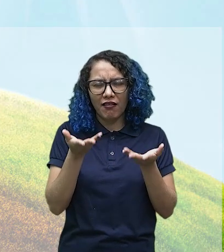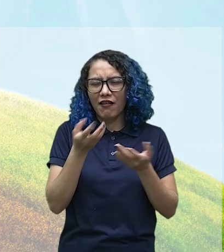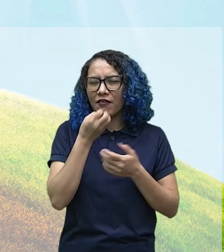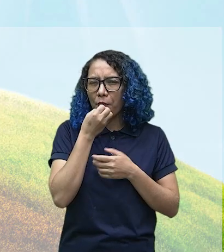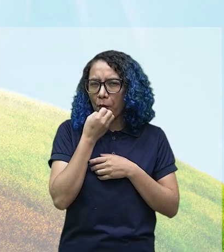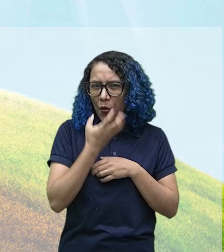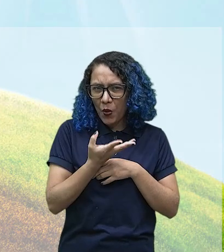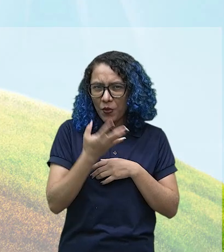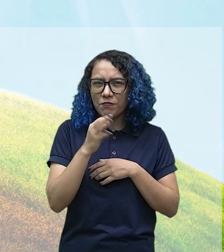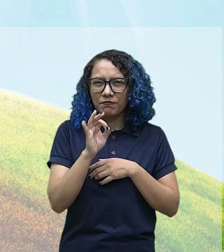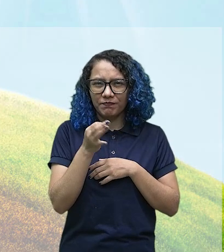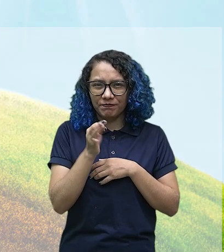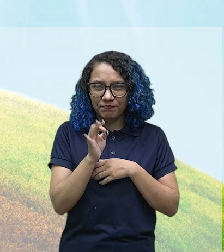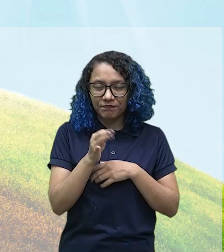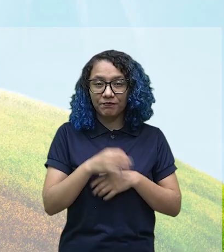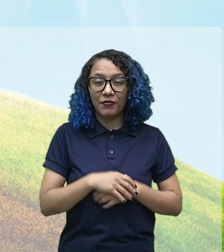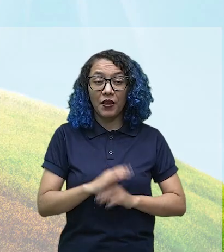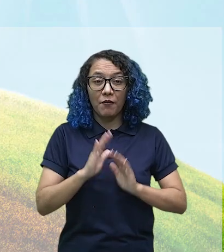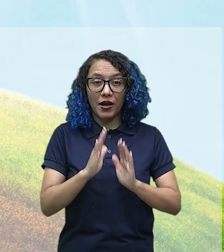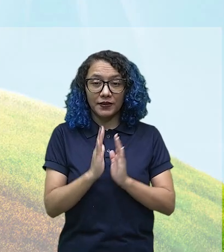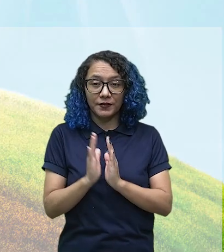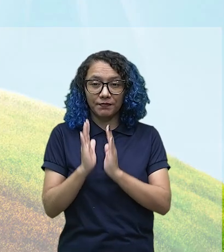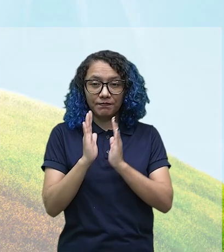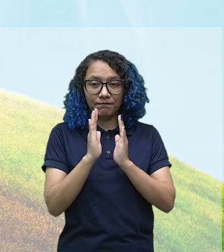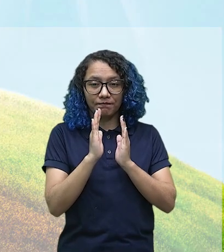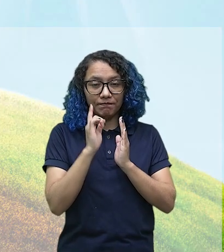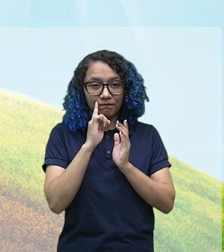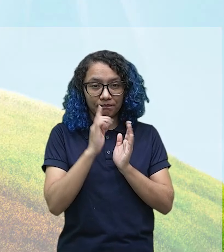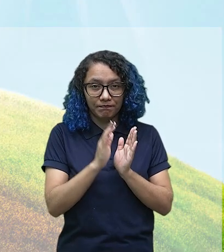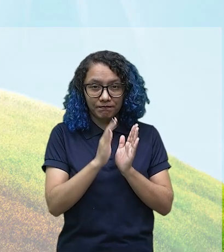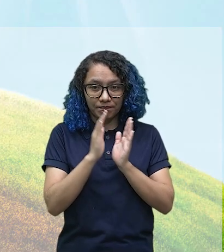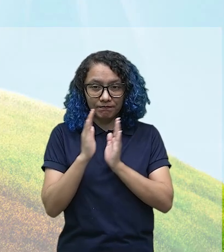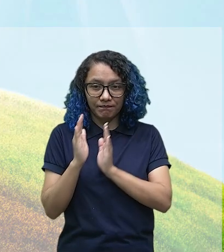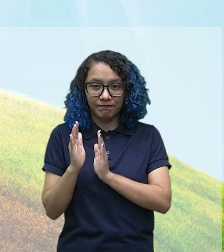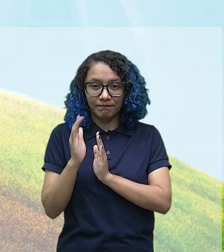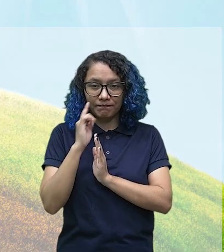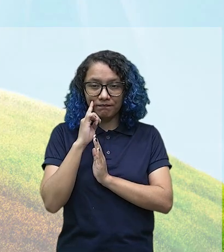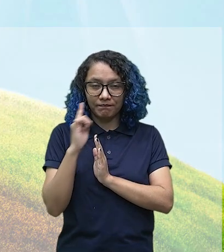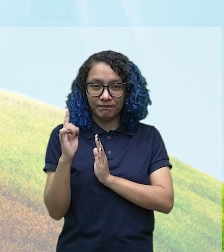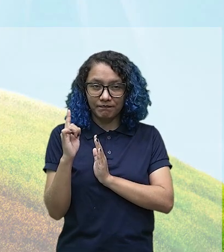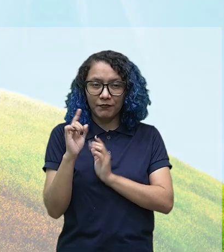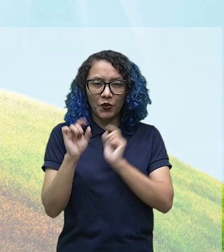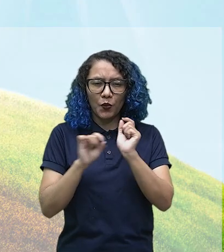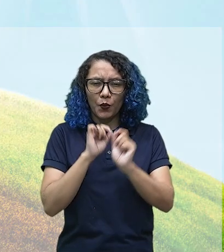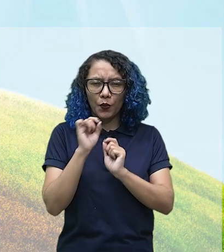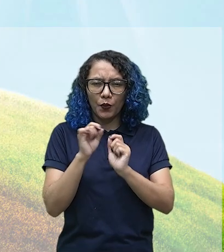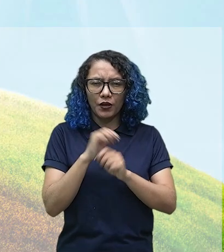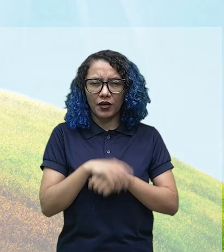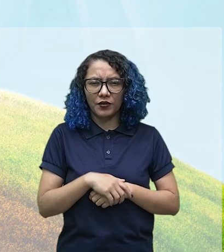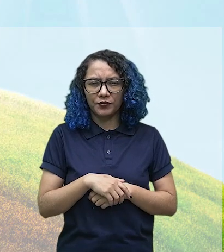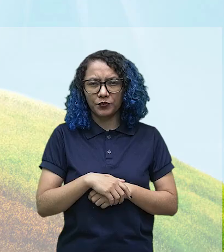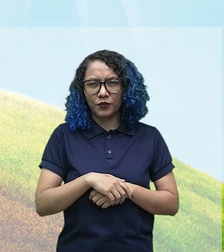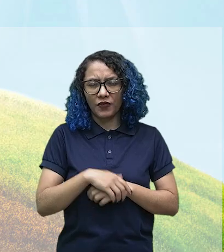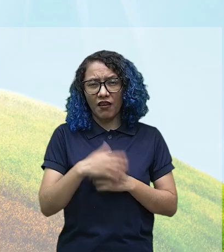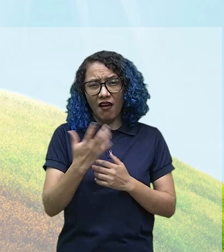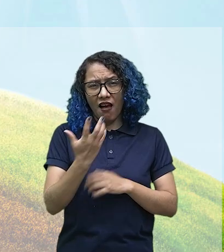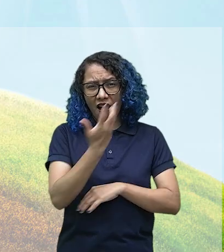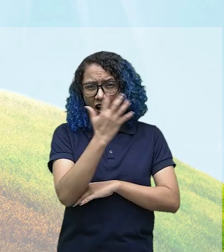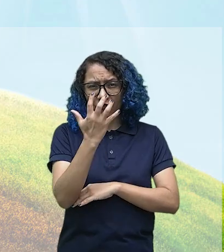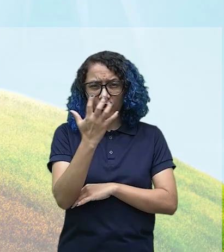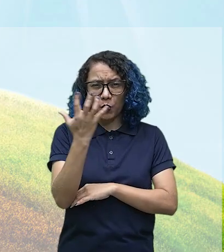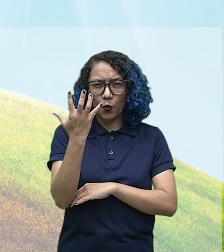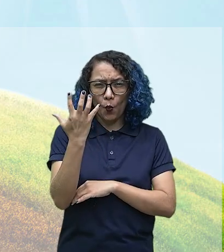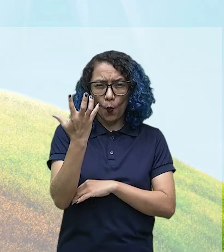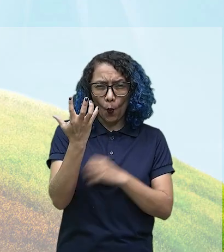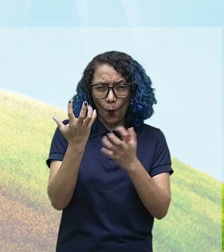temperatura boa, né? E já desse lado, o que a gente consegue perceber? Nós temos uma árvore de aparência seca,